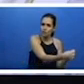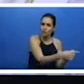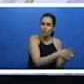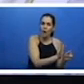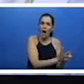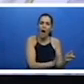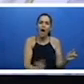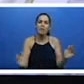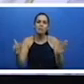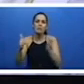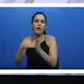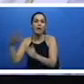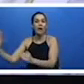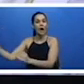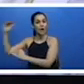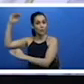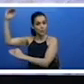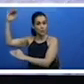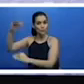adulta.